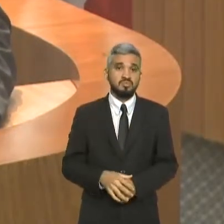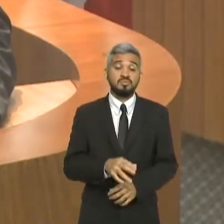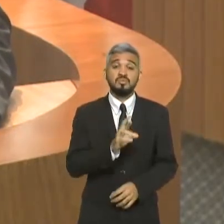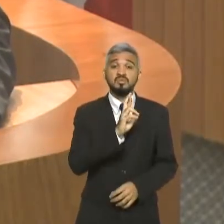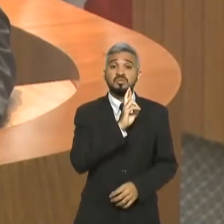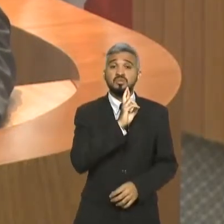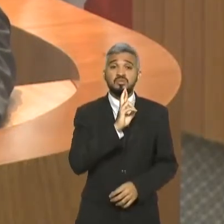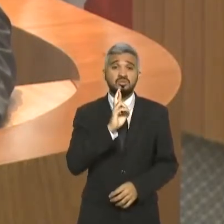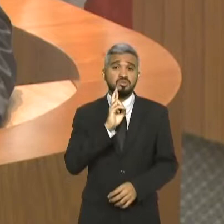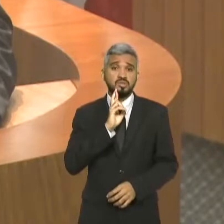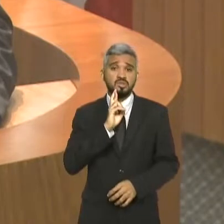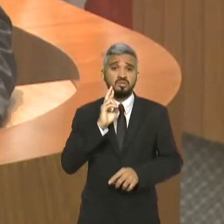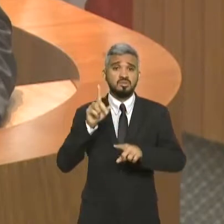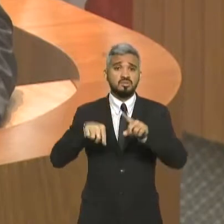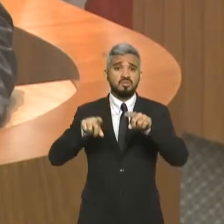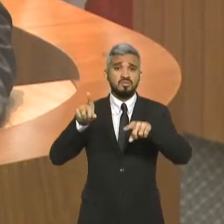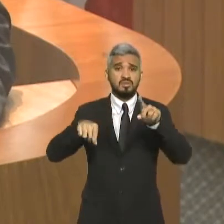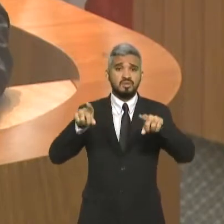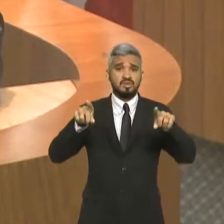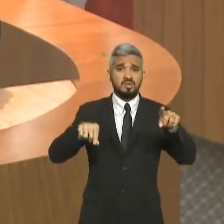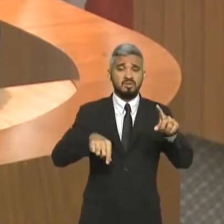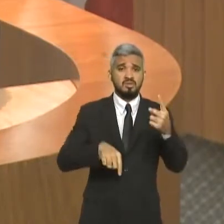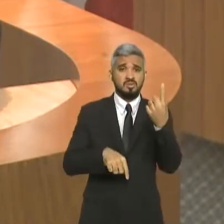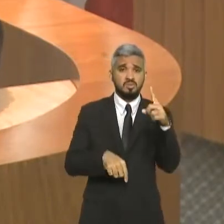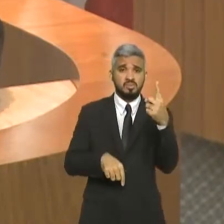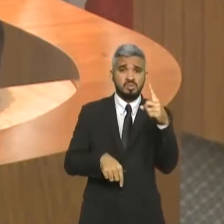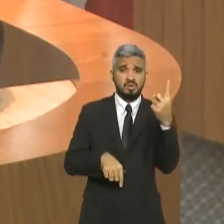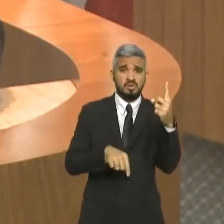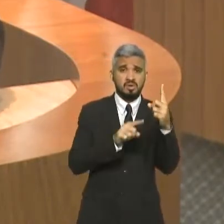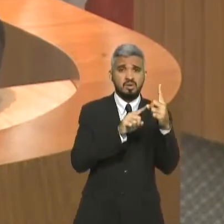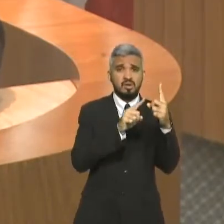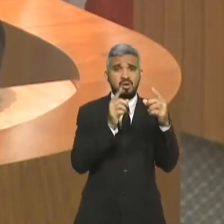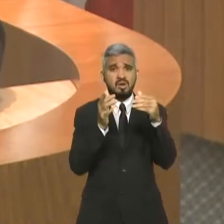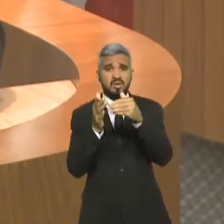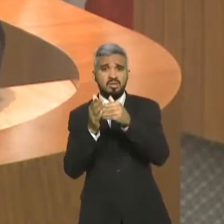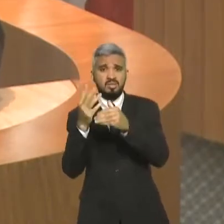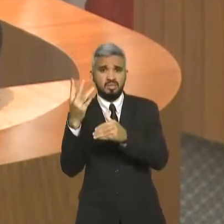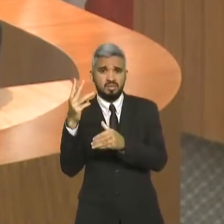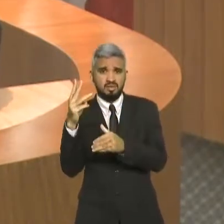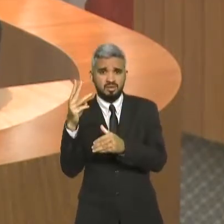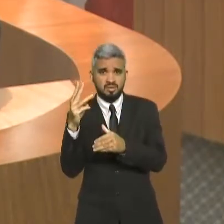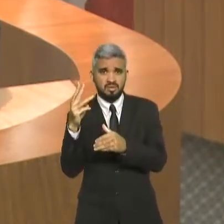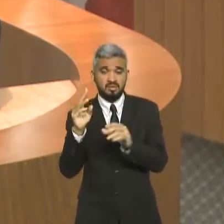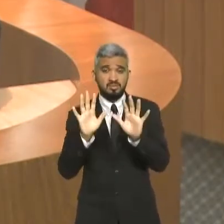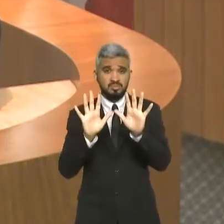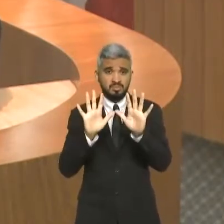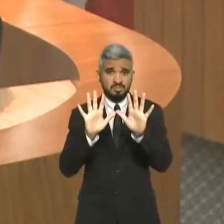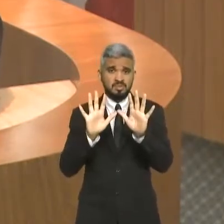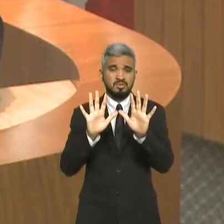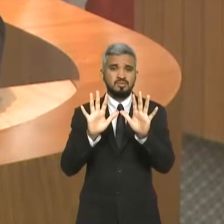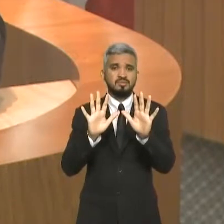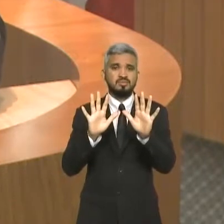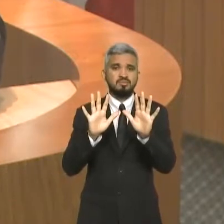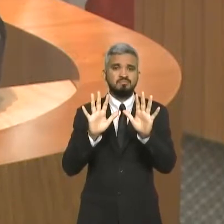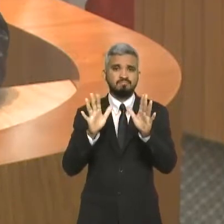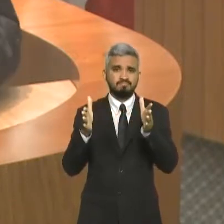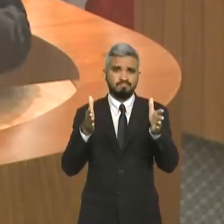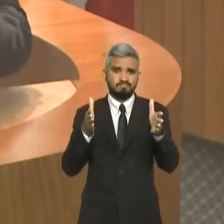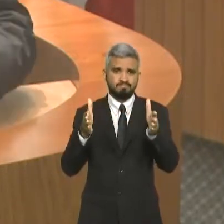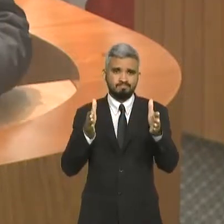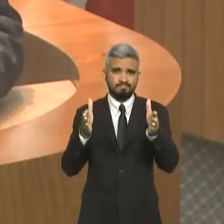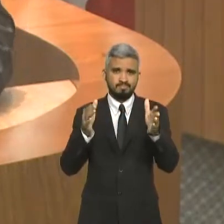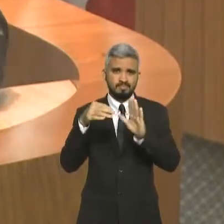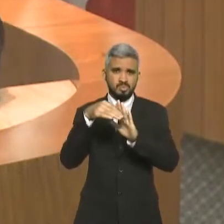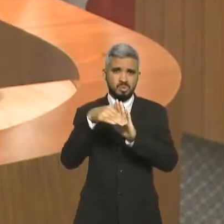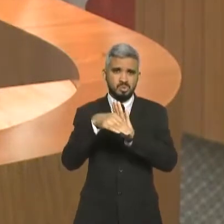objetivo amenizar a insegurança alimentar. Por conta da crise econômica que em nosso país vivencia,